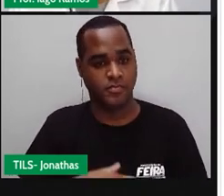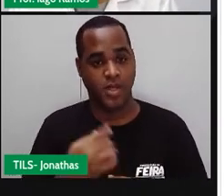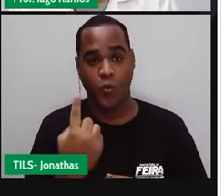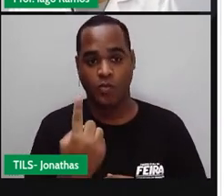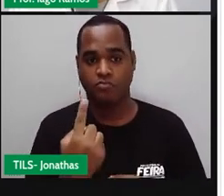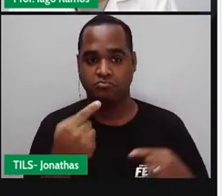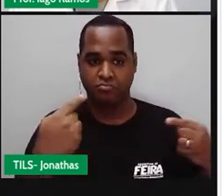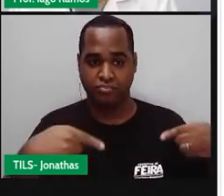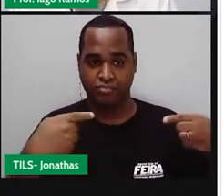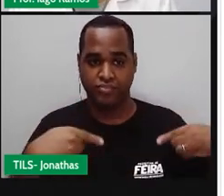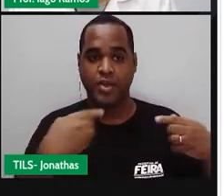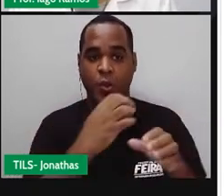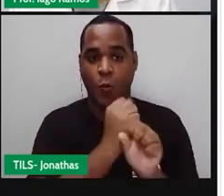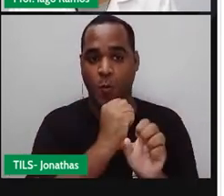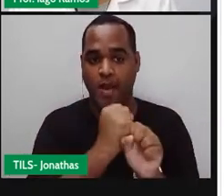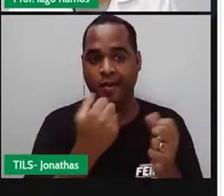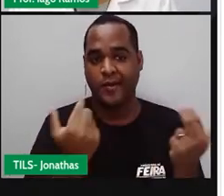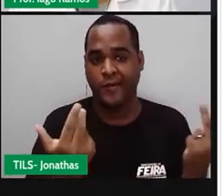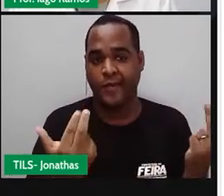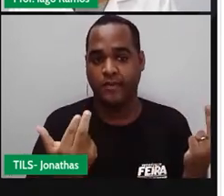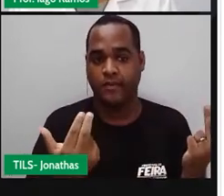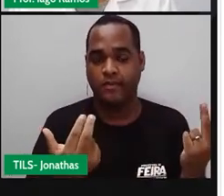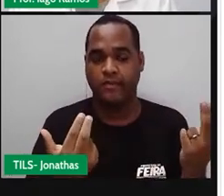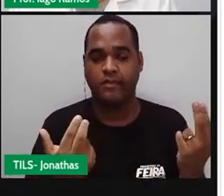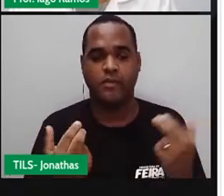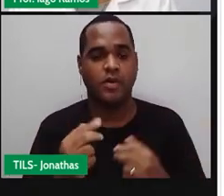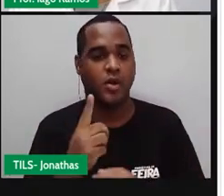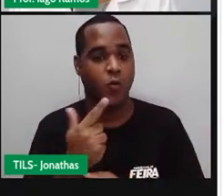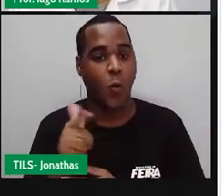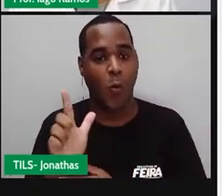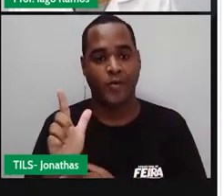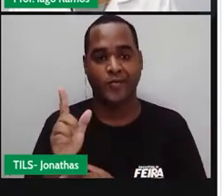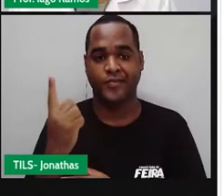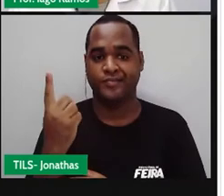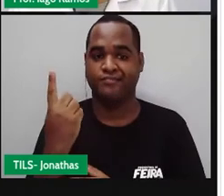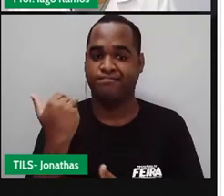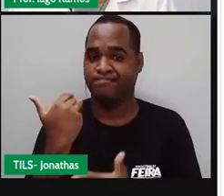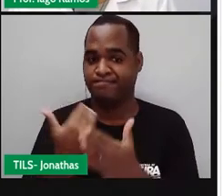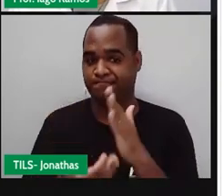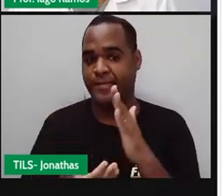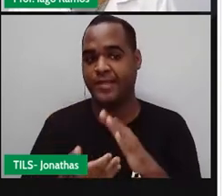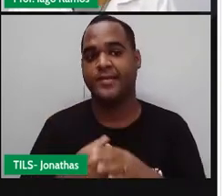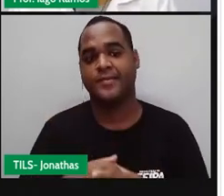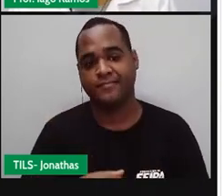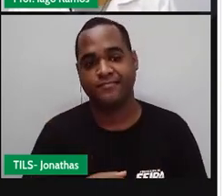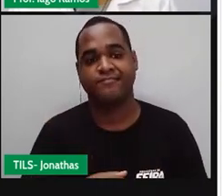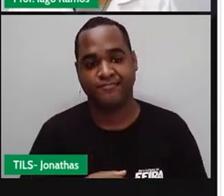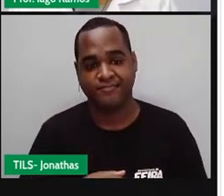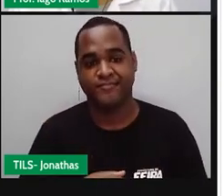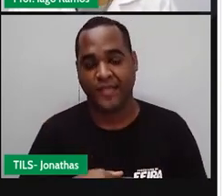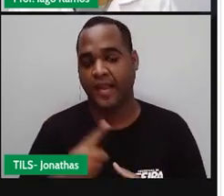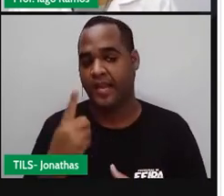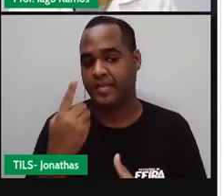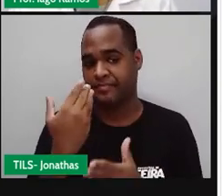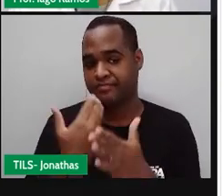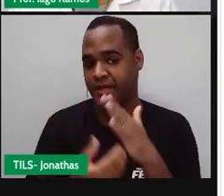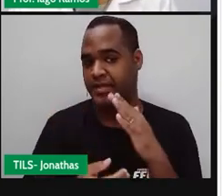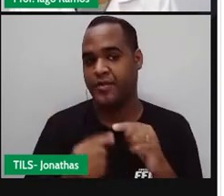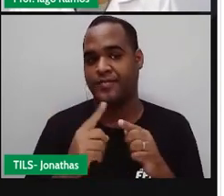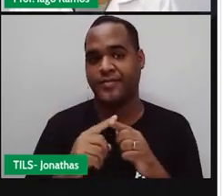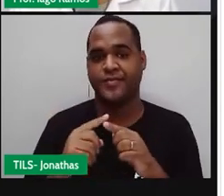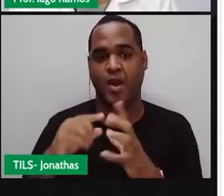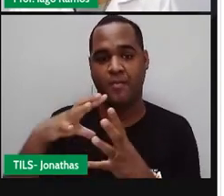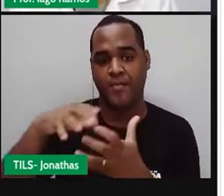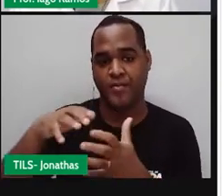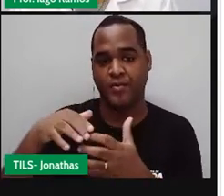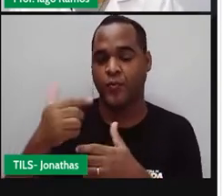empate um jogo ela empatou e um jogo ela infelizmente Perdeu e foi esse jogo que atirou da Copa do